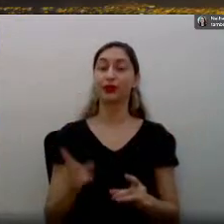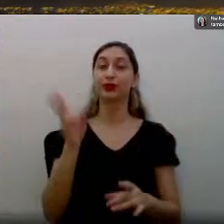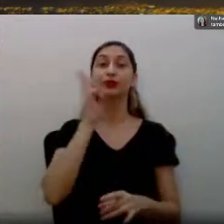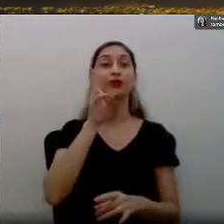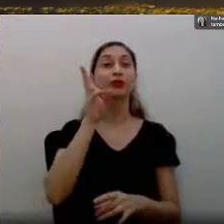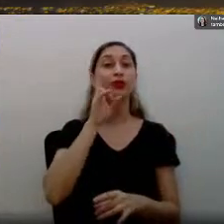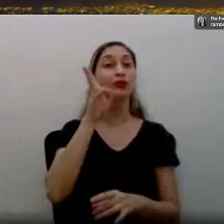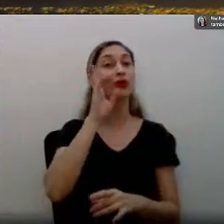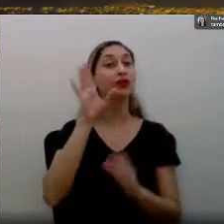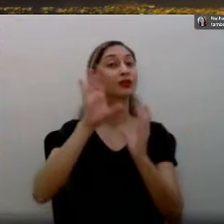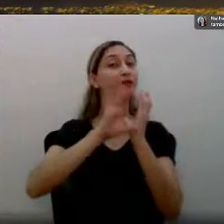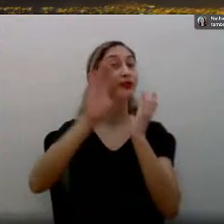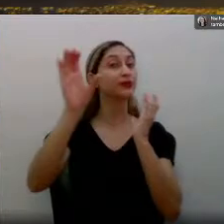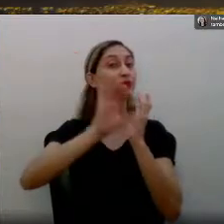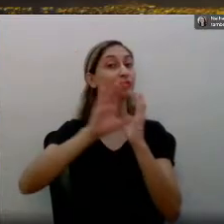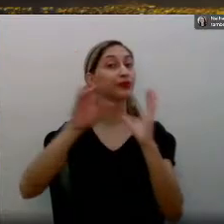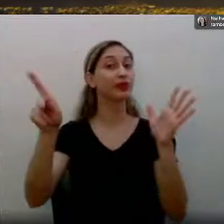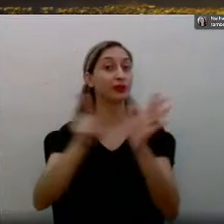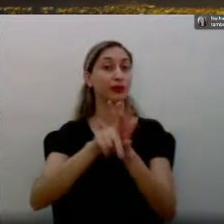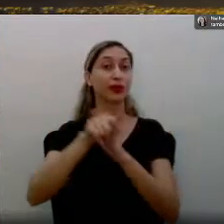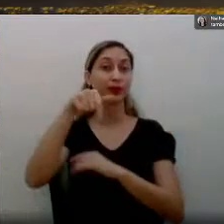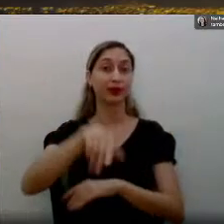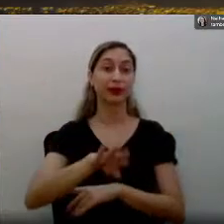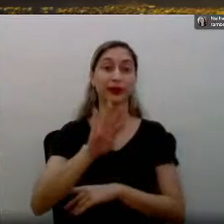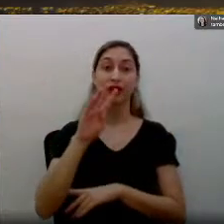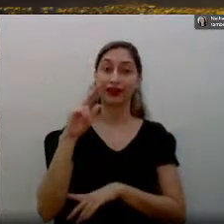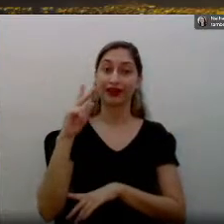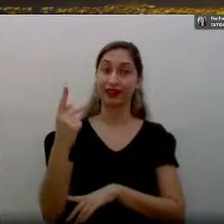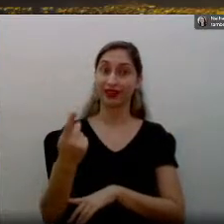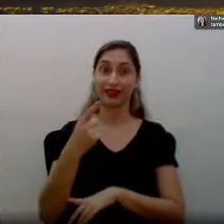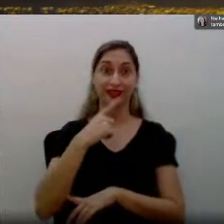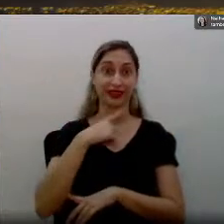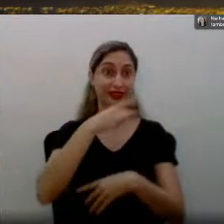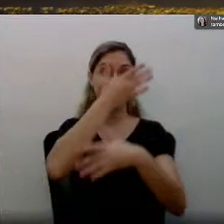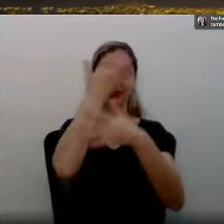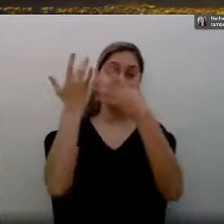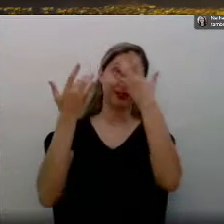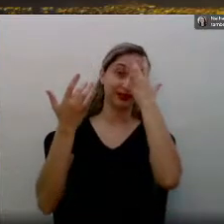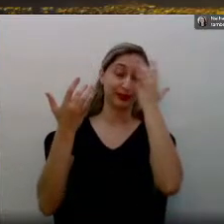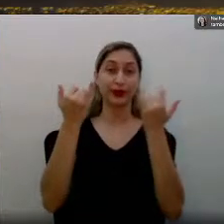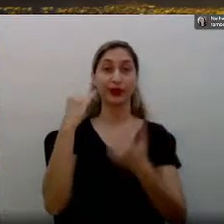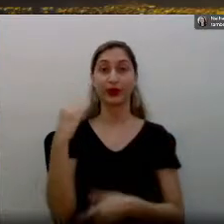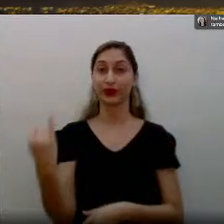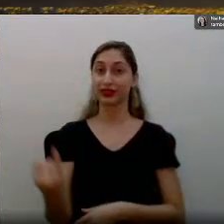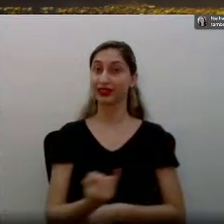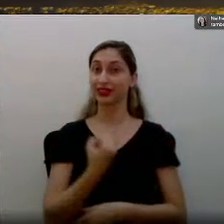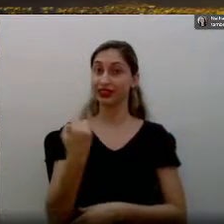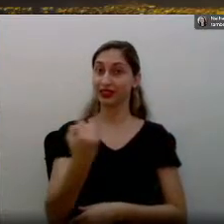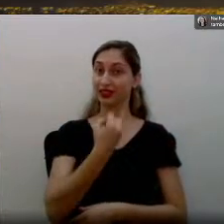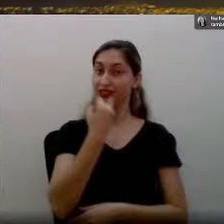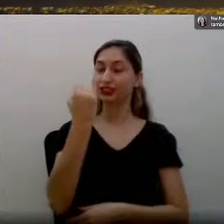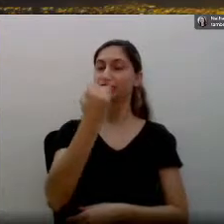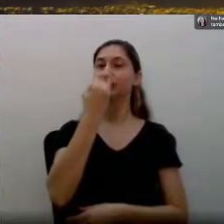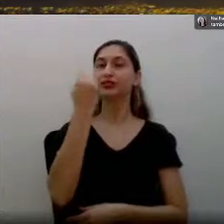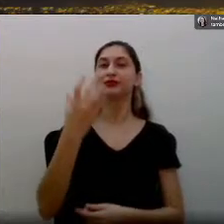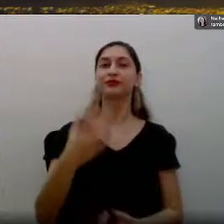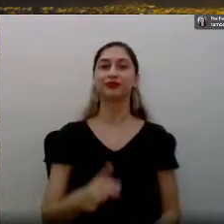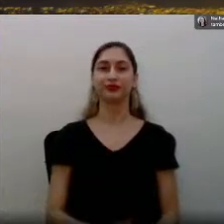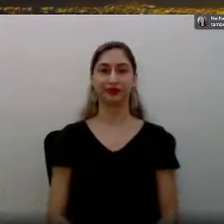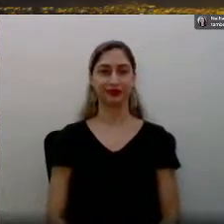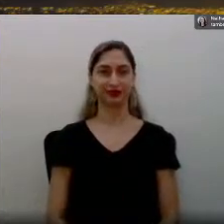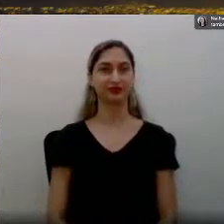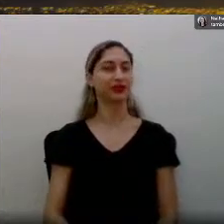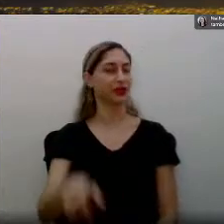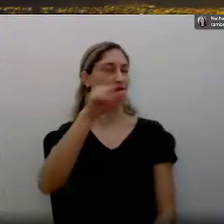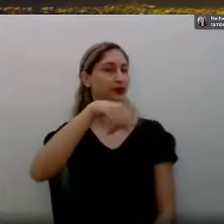cidade de Belo Horizonte né ela tem atores né que são bem